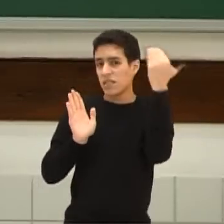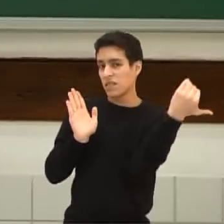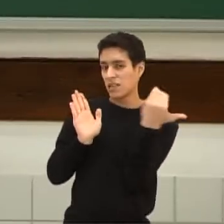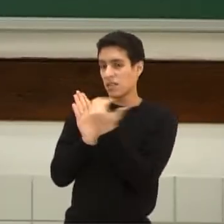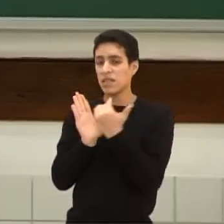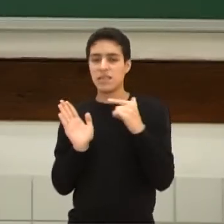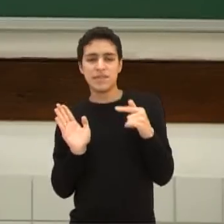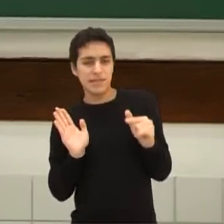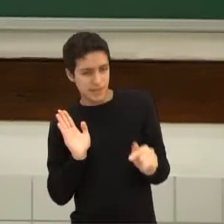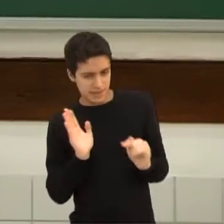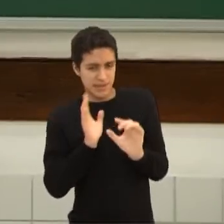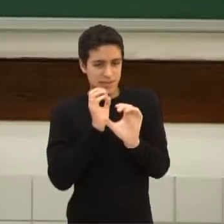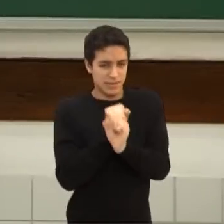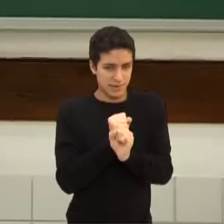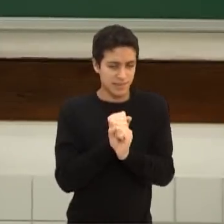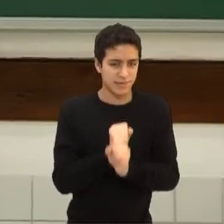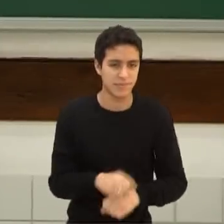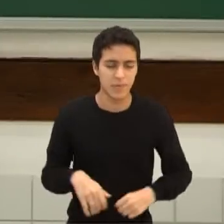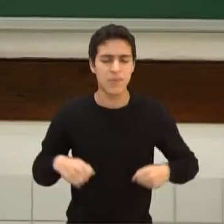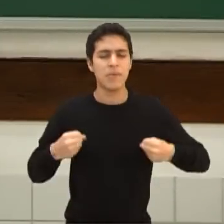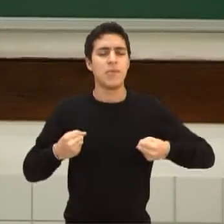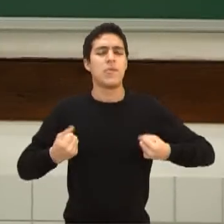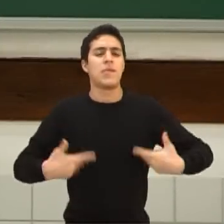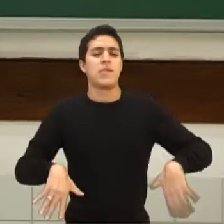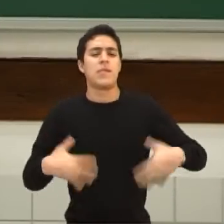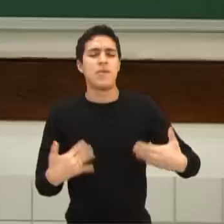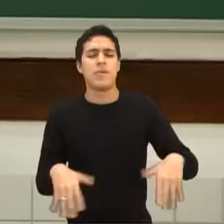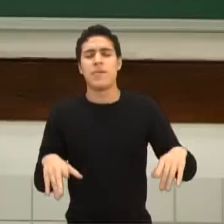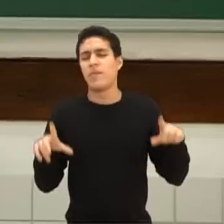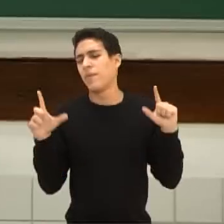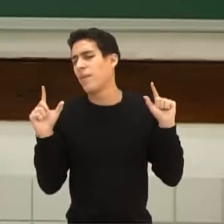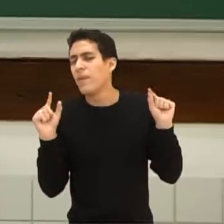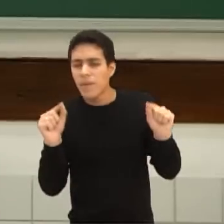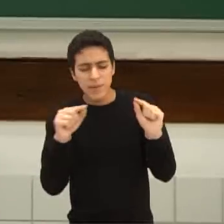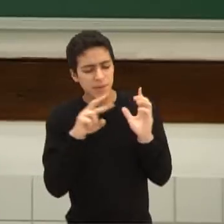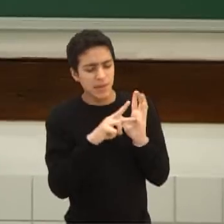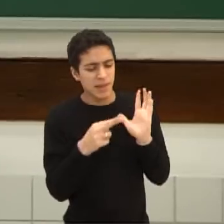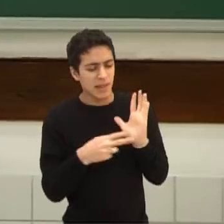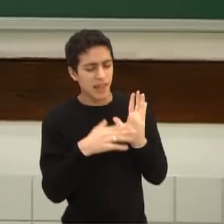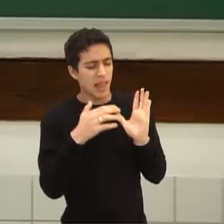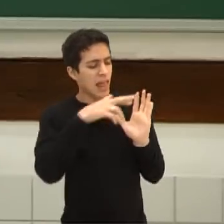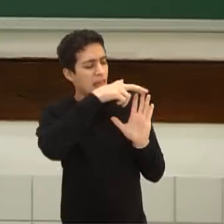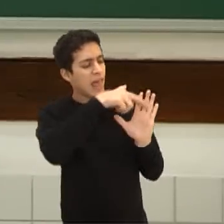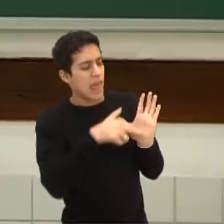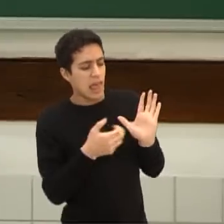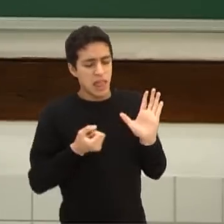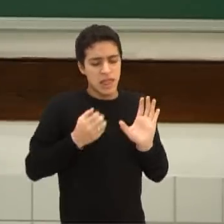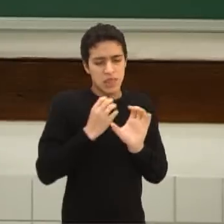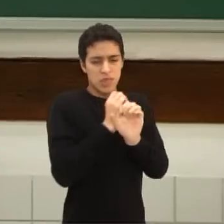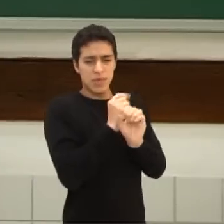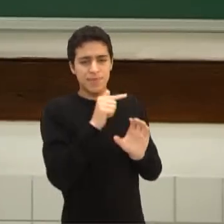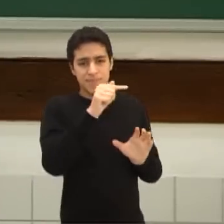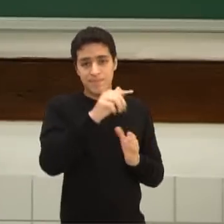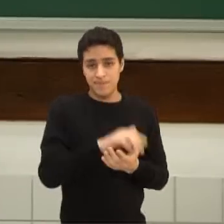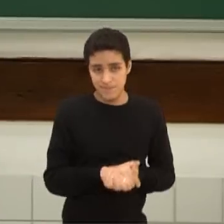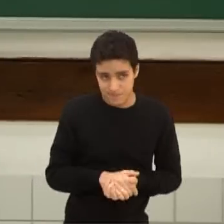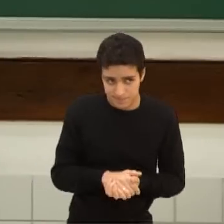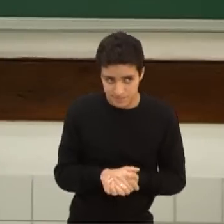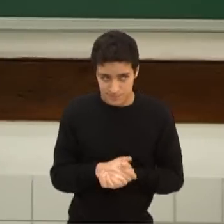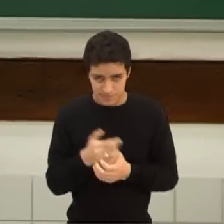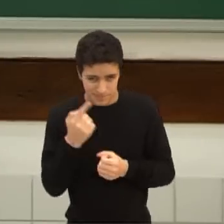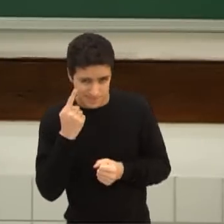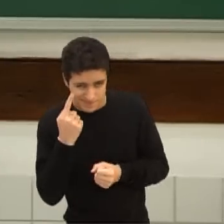A regra da soma 7. Meus queridos, o que é a regra da soma 7? Que quando eu